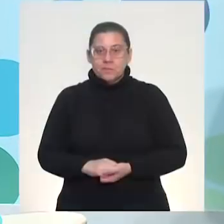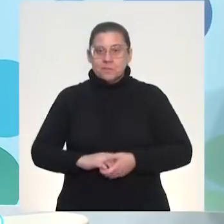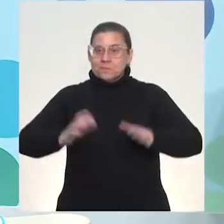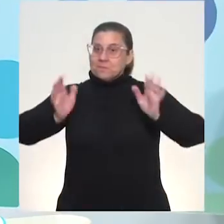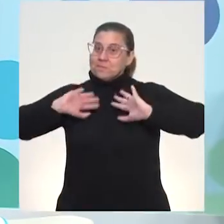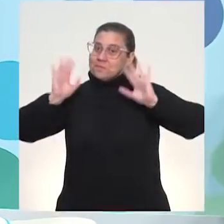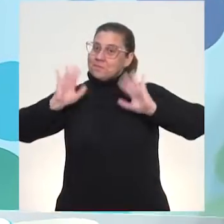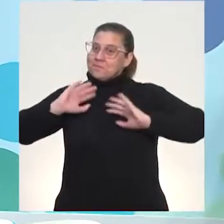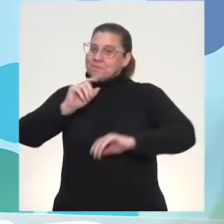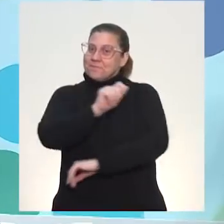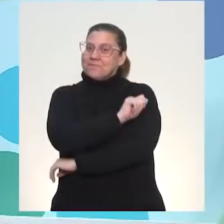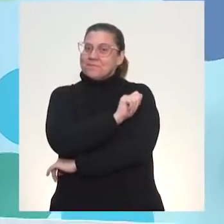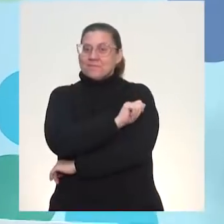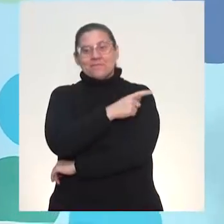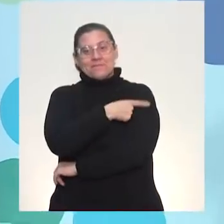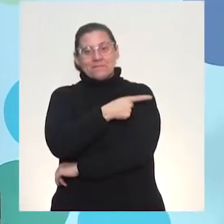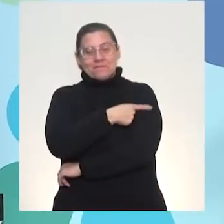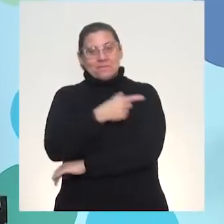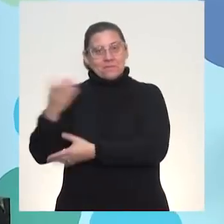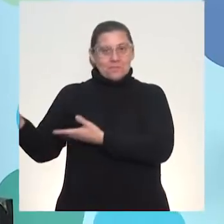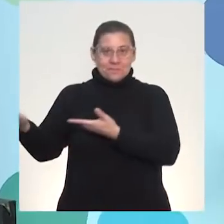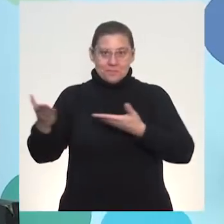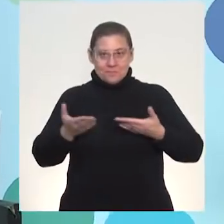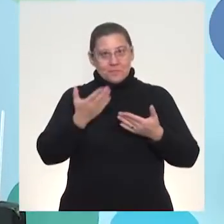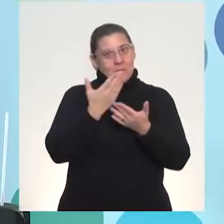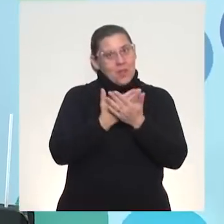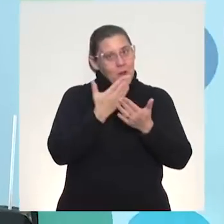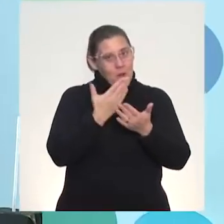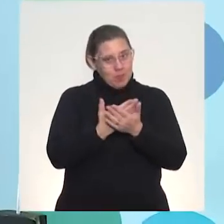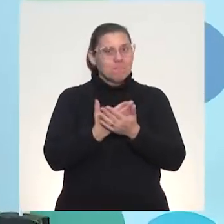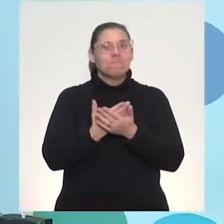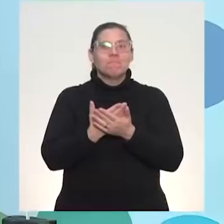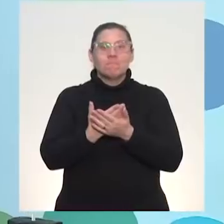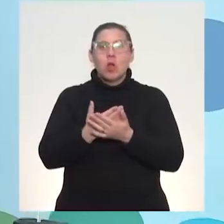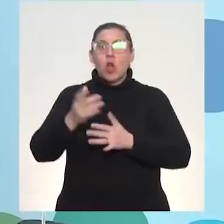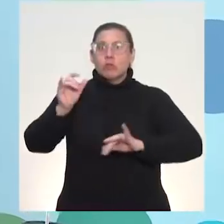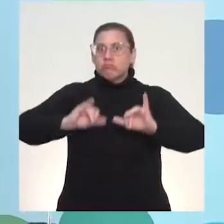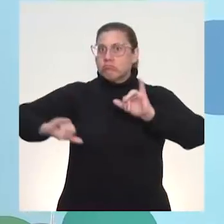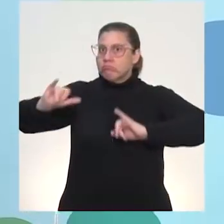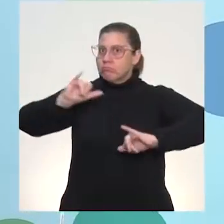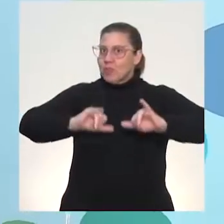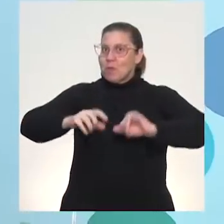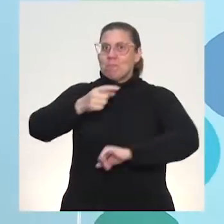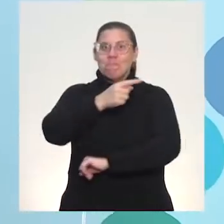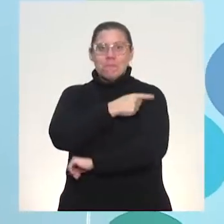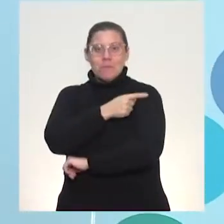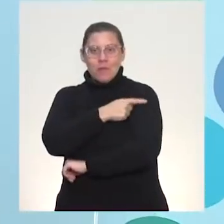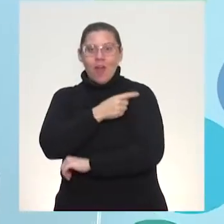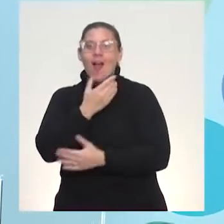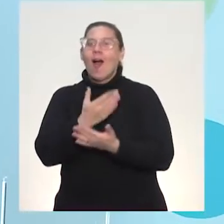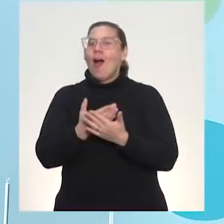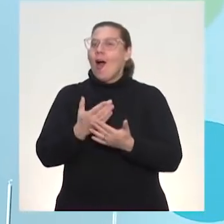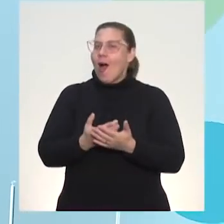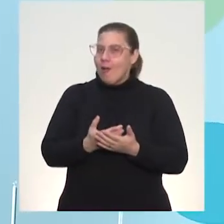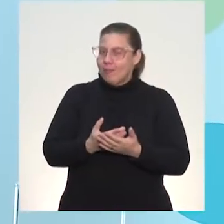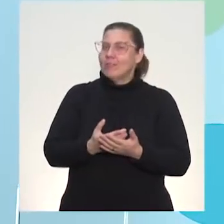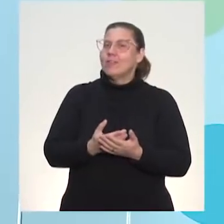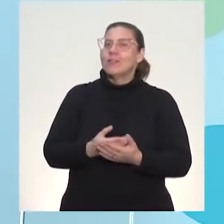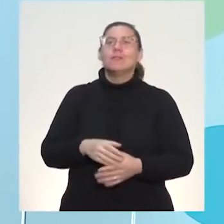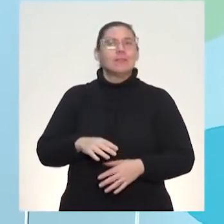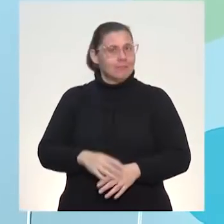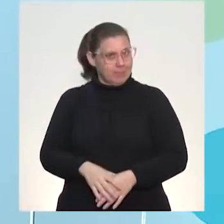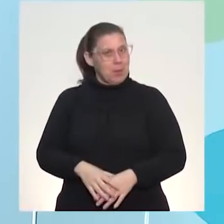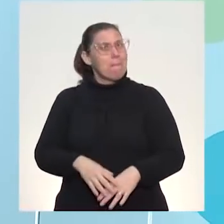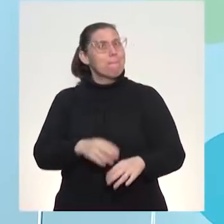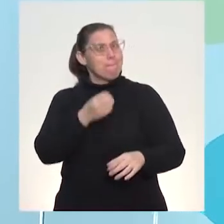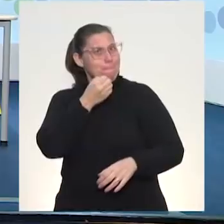Olá, estudantes do primeiro ano, sejam bem-vindos para mais essa aula de Química aqui no Primeirão. E é uma aula que promete ser eficiente,